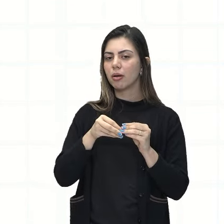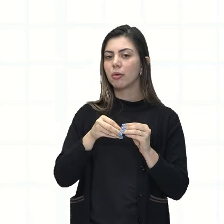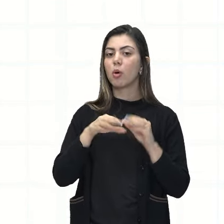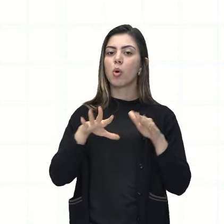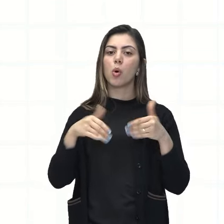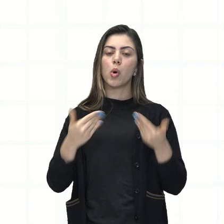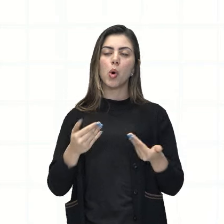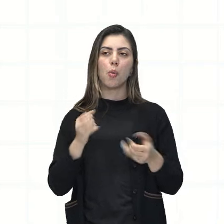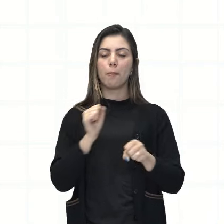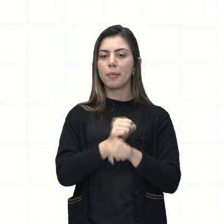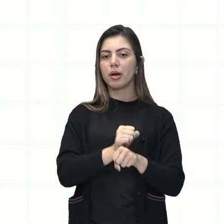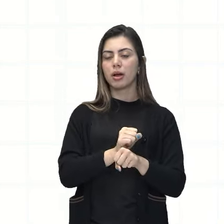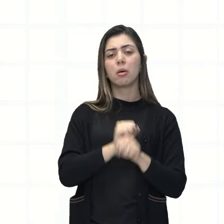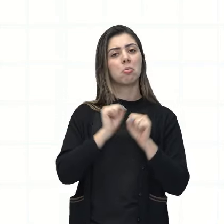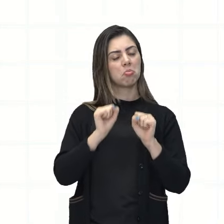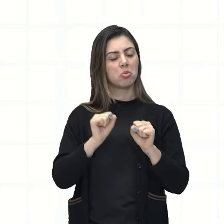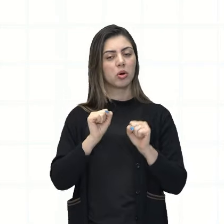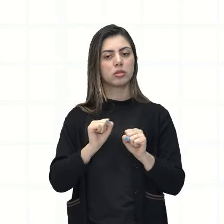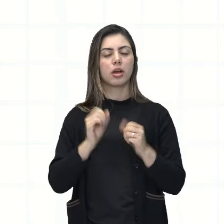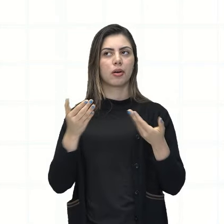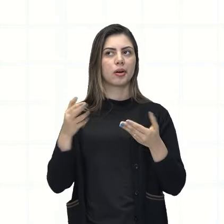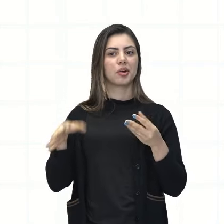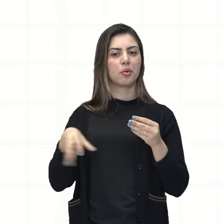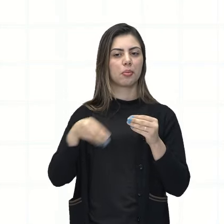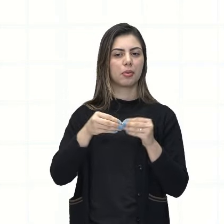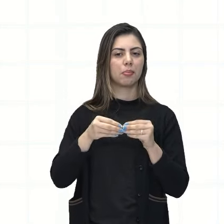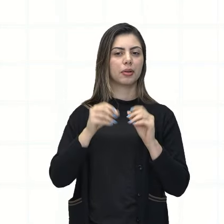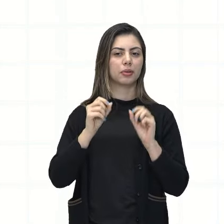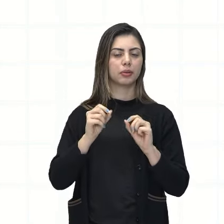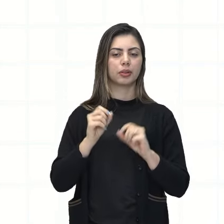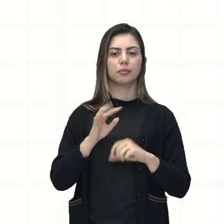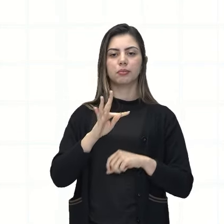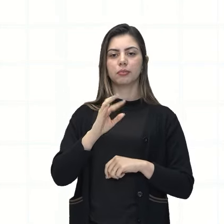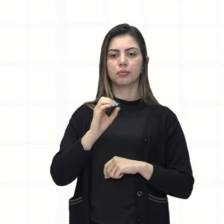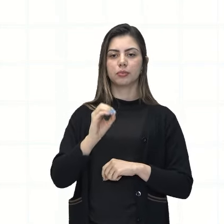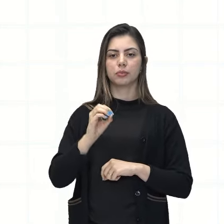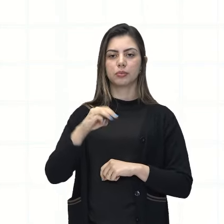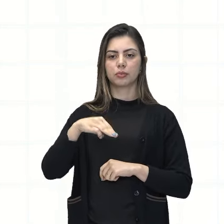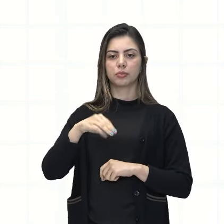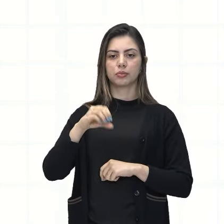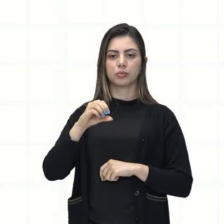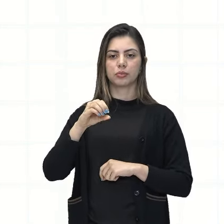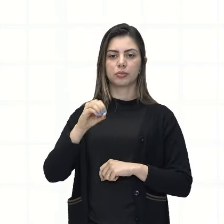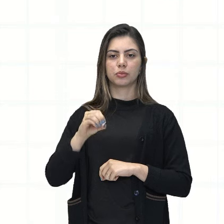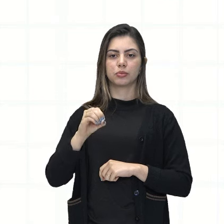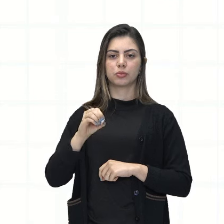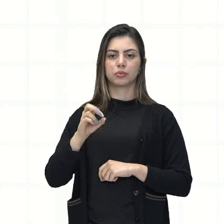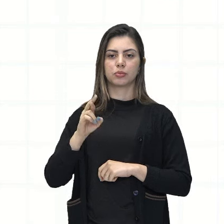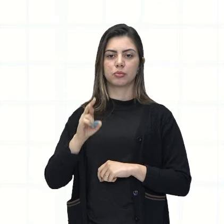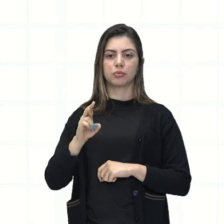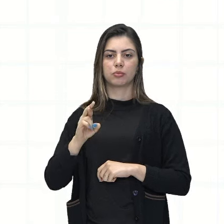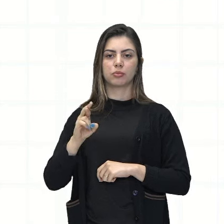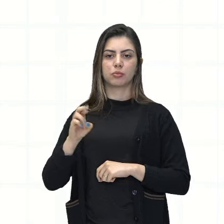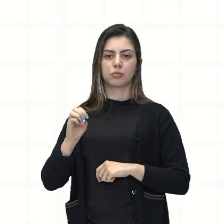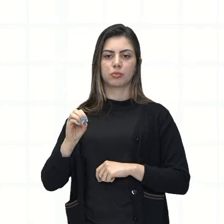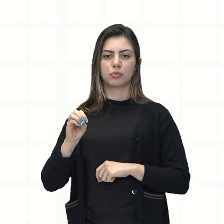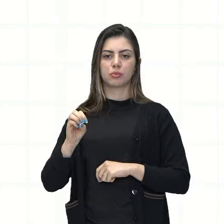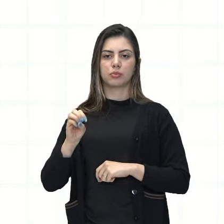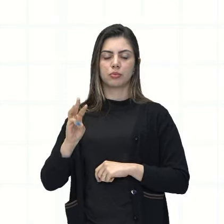e colocar um complemento. Vamos colocar um? Vou colocar aqui tomorrow, tudo bem? Que é um futuro próximo.